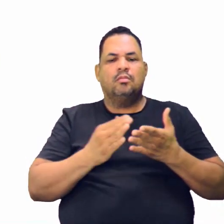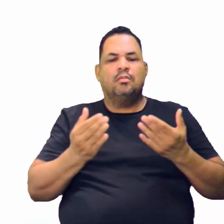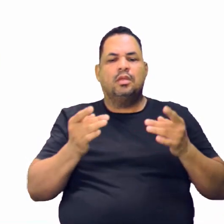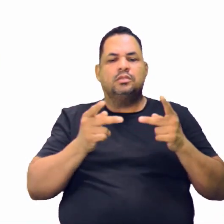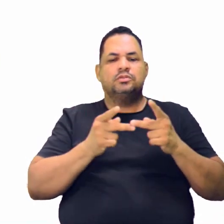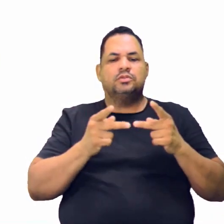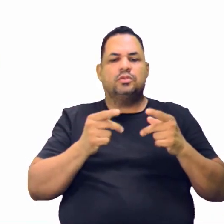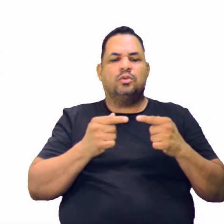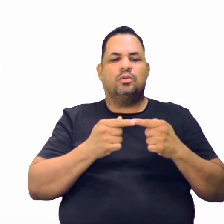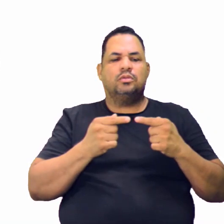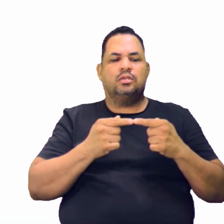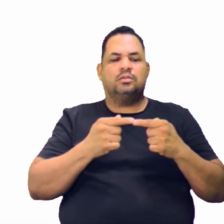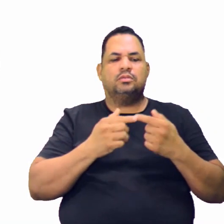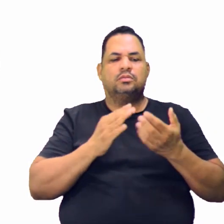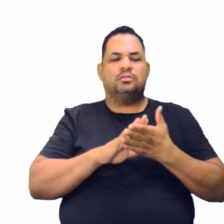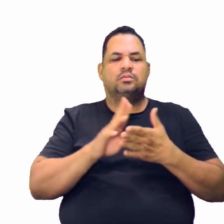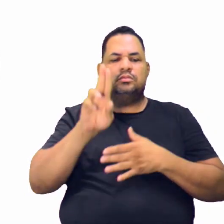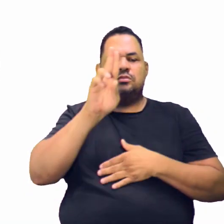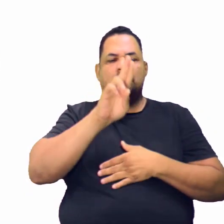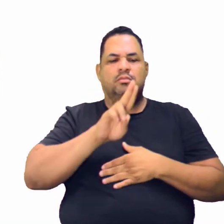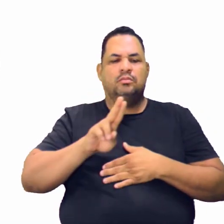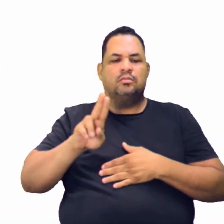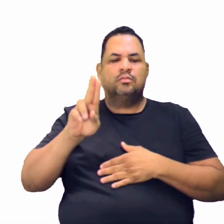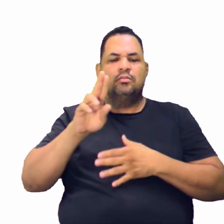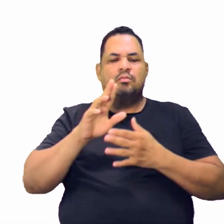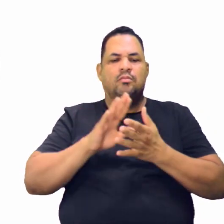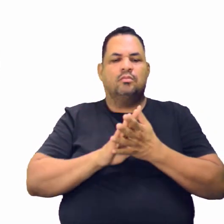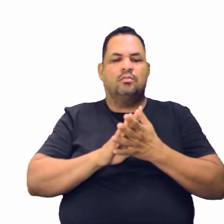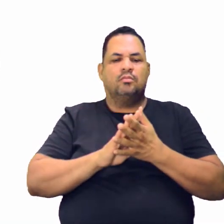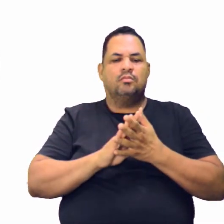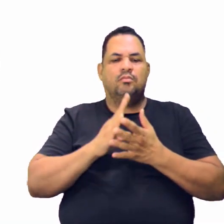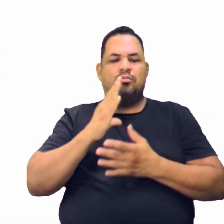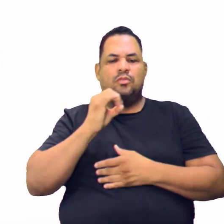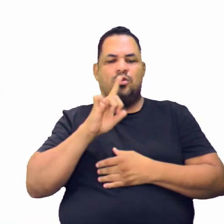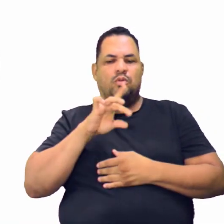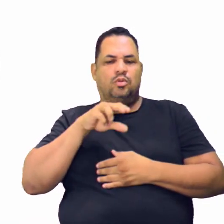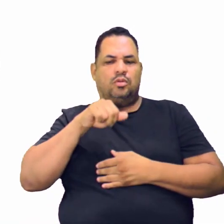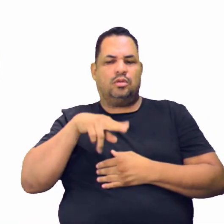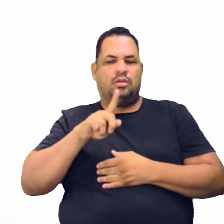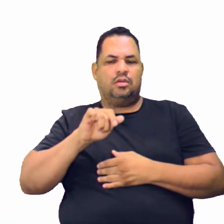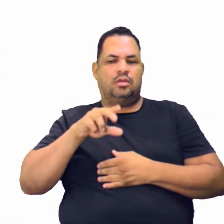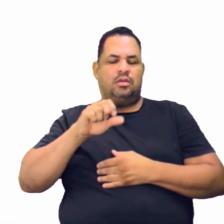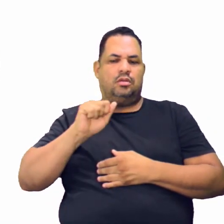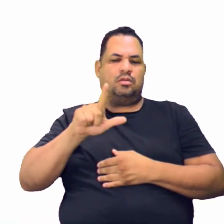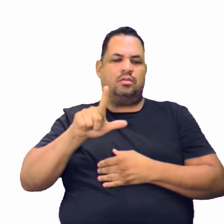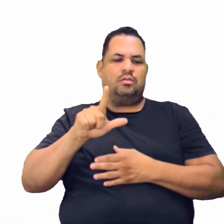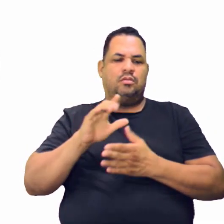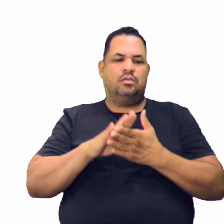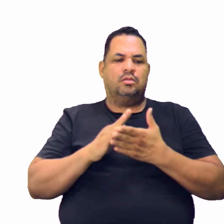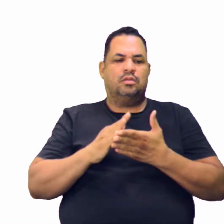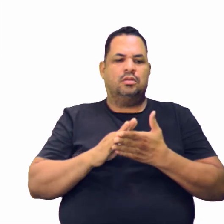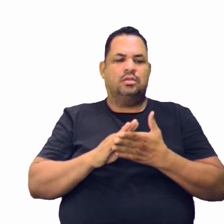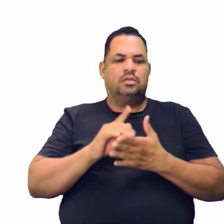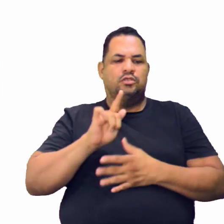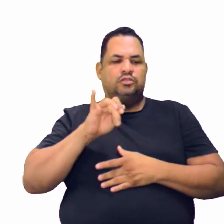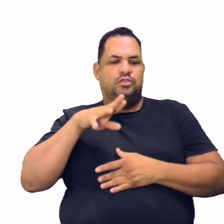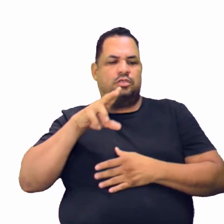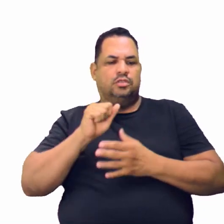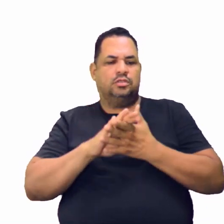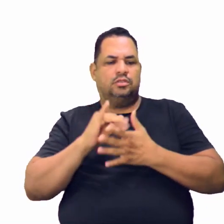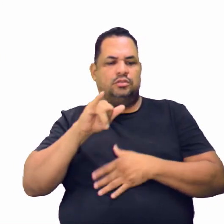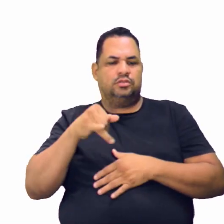beleza? Nesses casos, uso da linguagem o quê? Coloquial, tá bom? E gíria